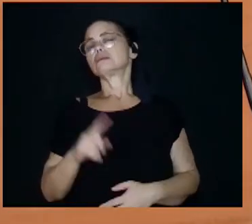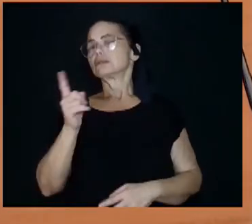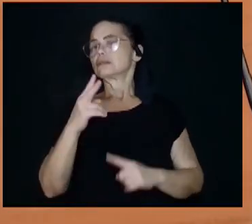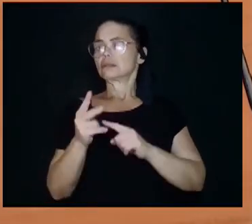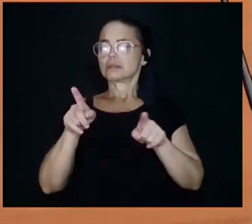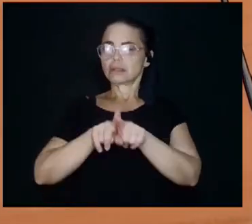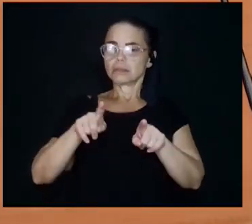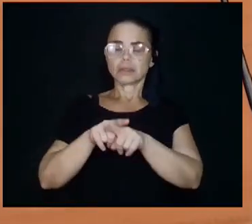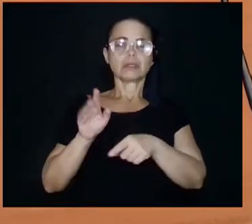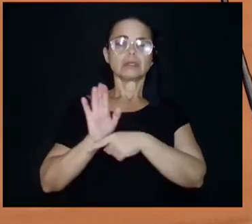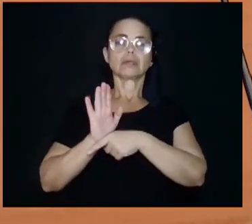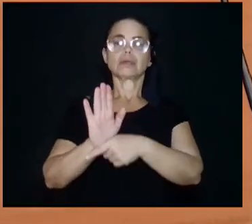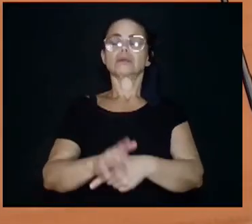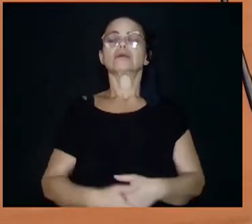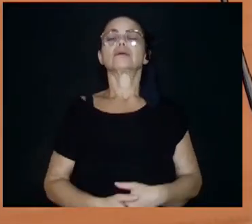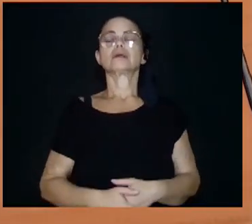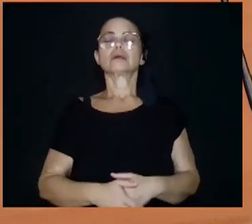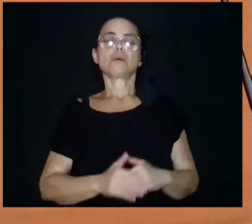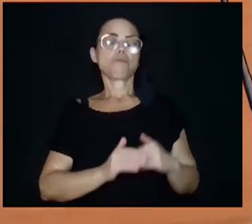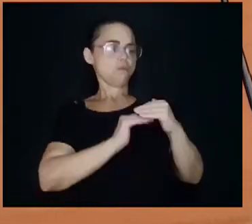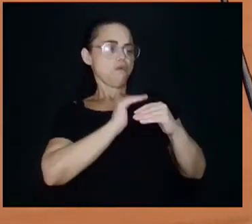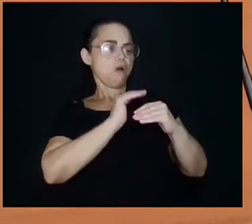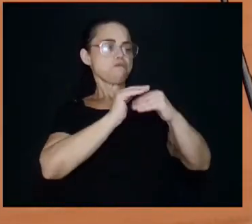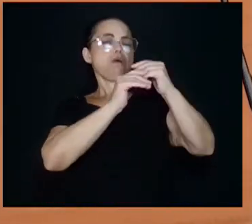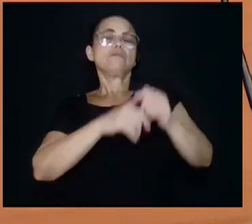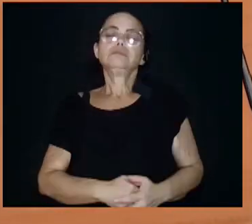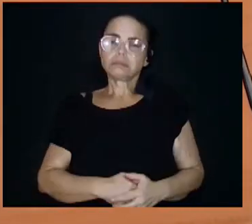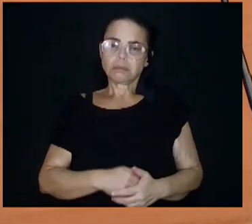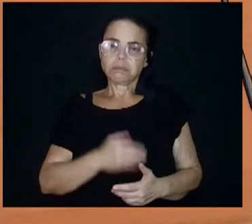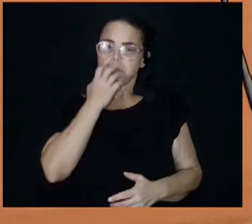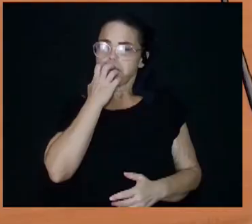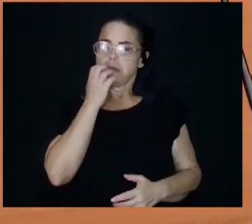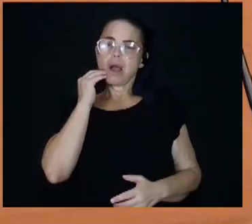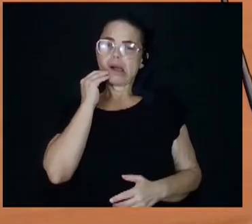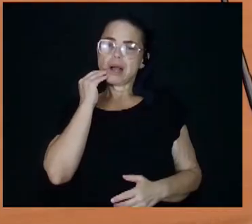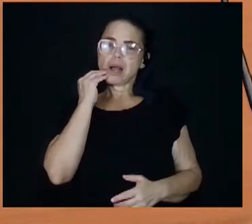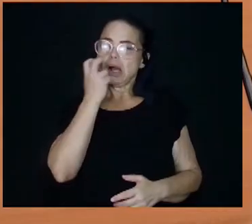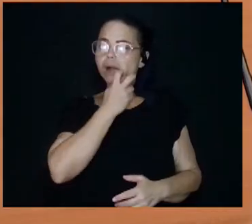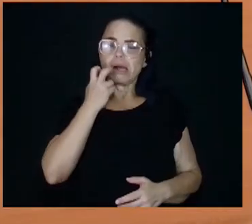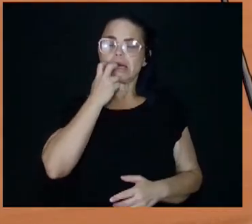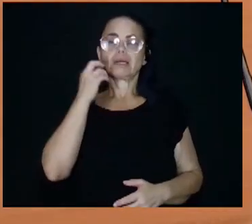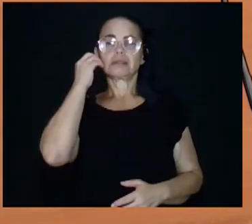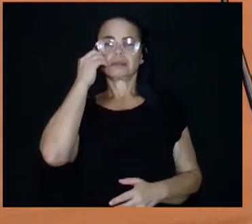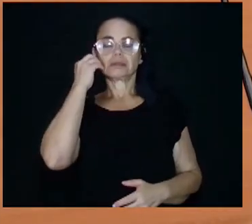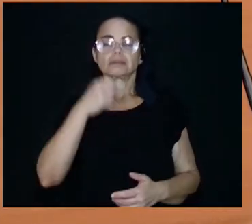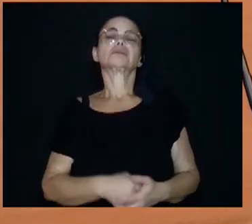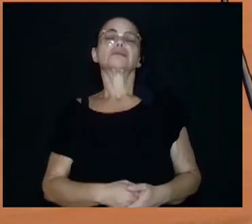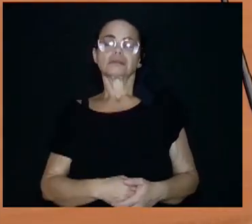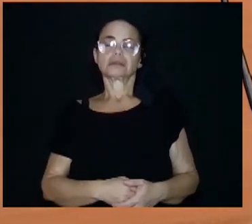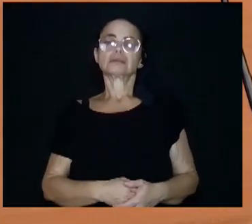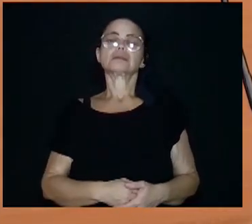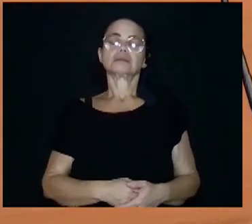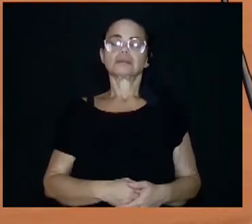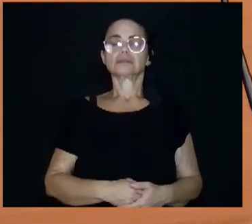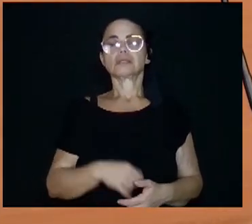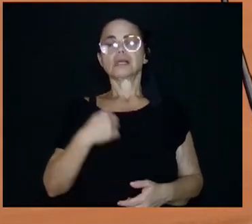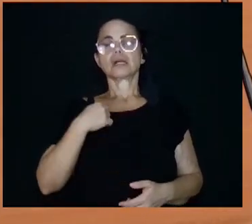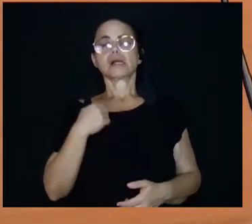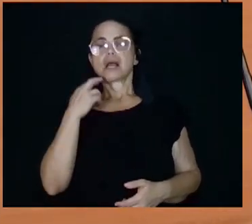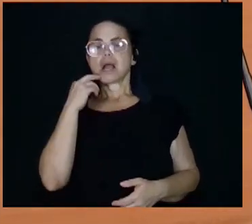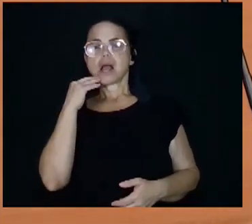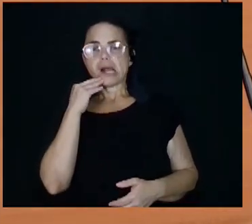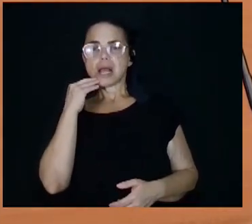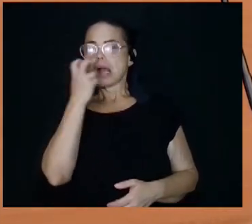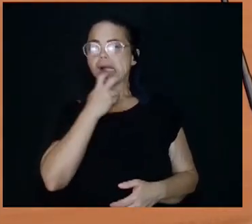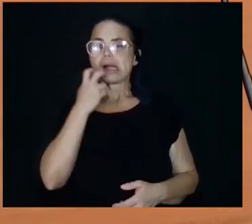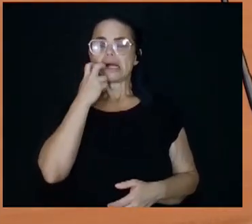precisa construir isso, né? A gaguejar é uma experiência. Tanto que é uma experiência que quem gagueja tem momentos de fuga, de